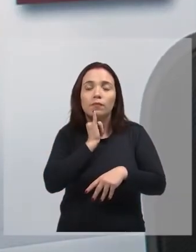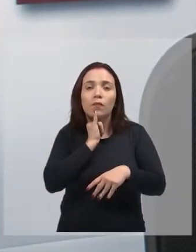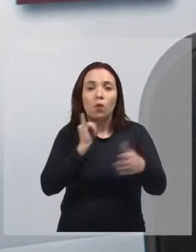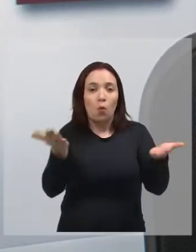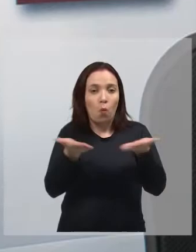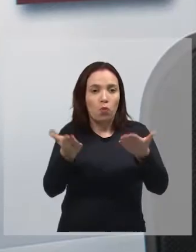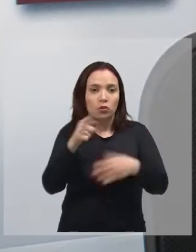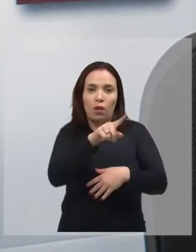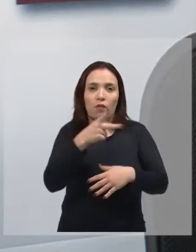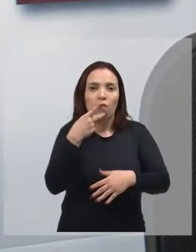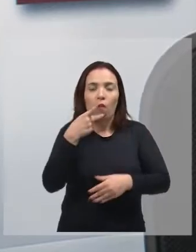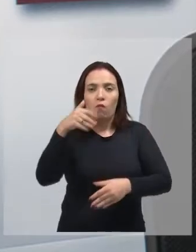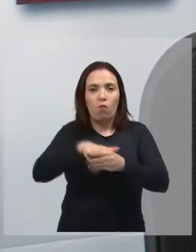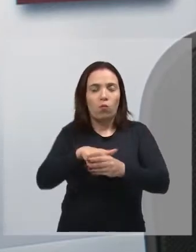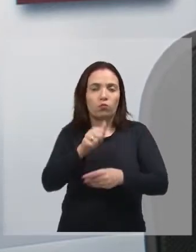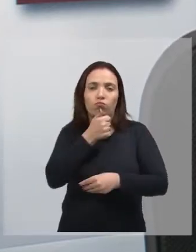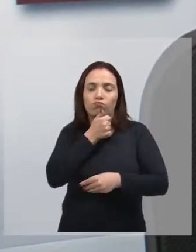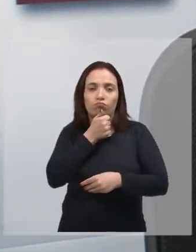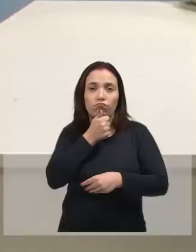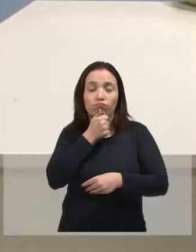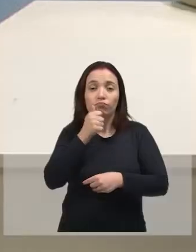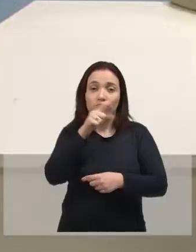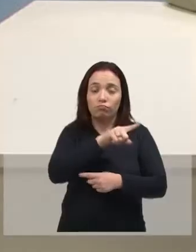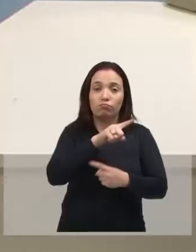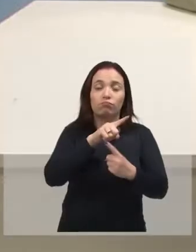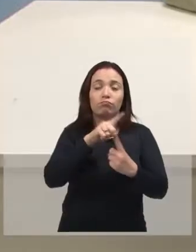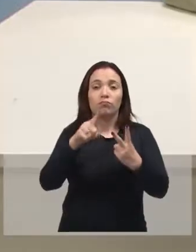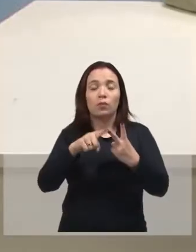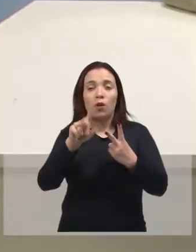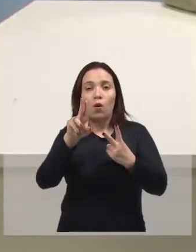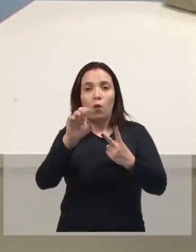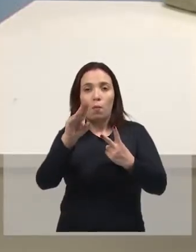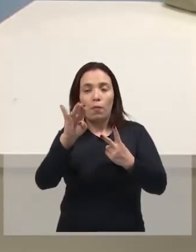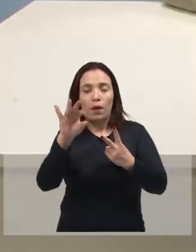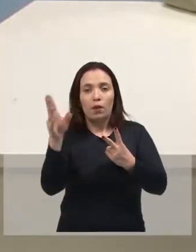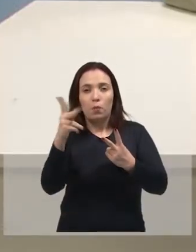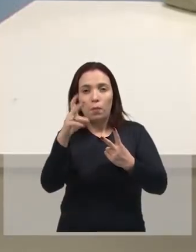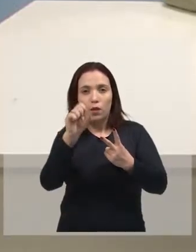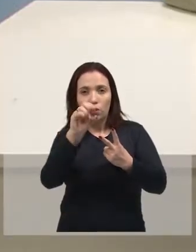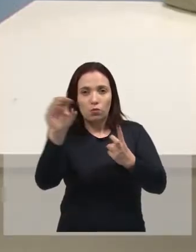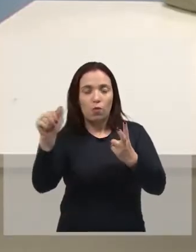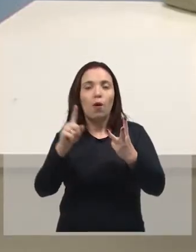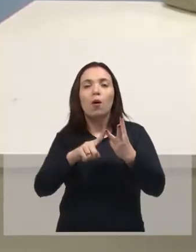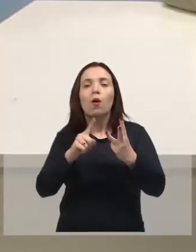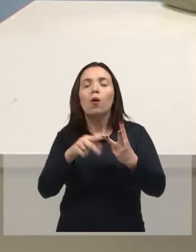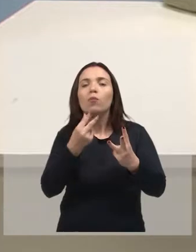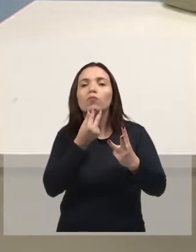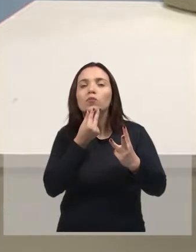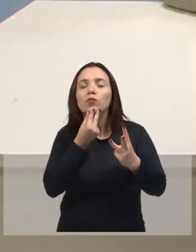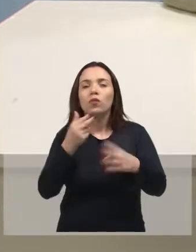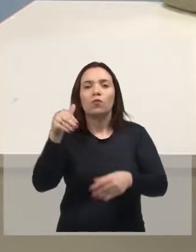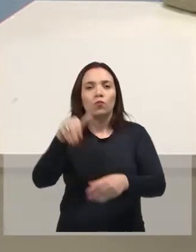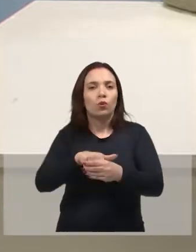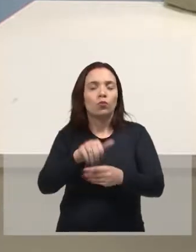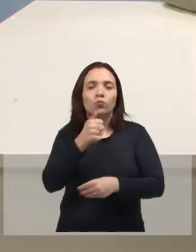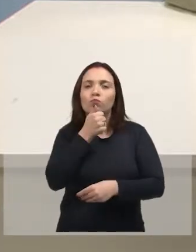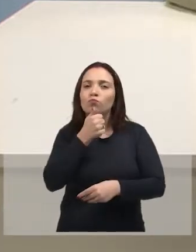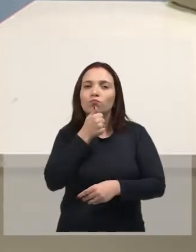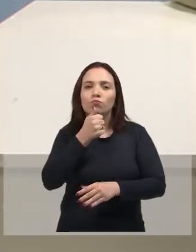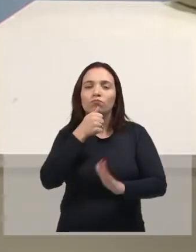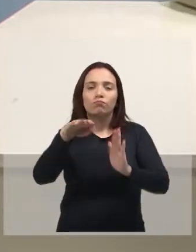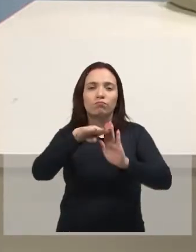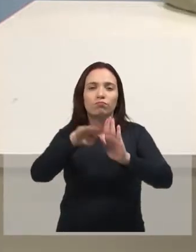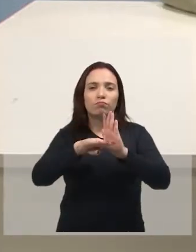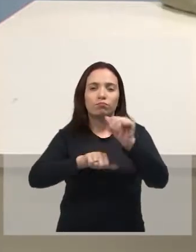não votou, né, Paulo? Na verdade, ele, Roberto Pessoa, o próprio Maurane Torgan não votaram, não concordaram com todas as pautas daquela